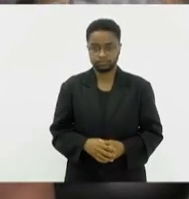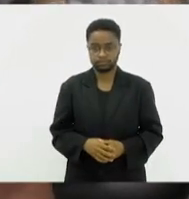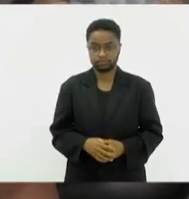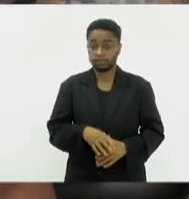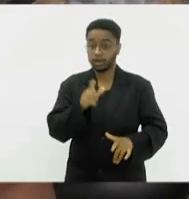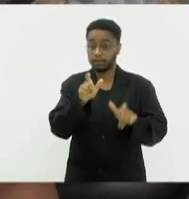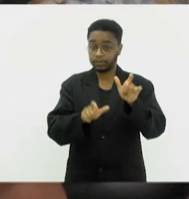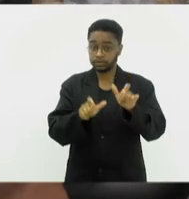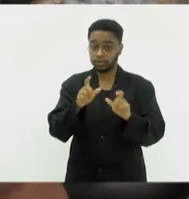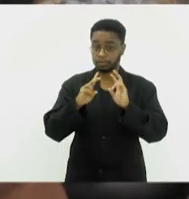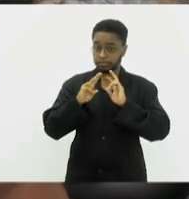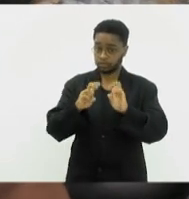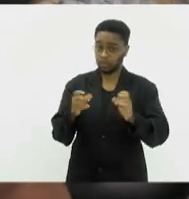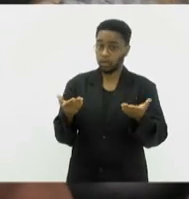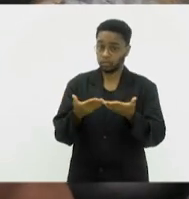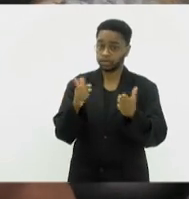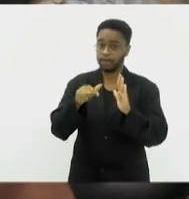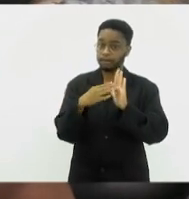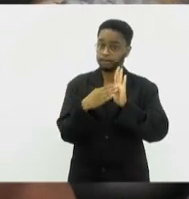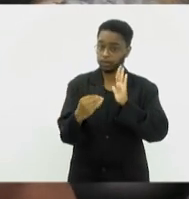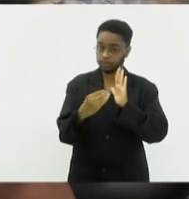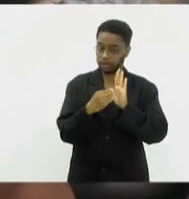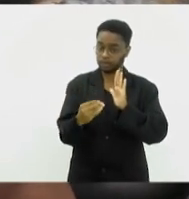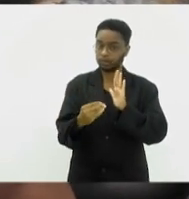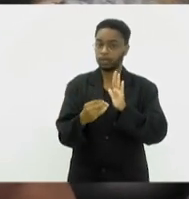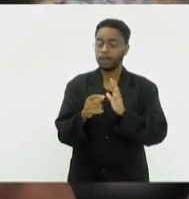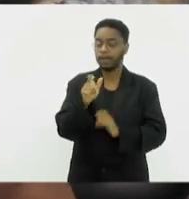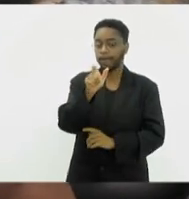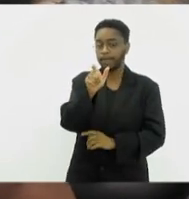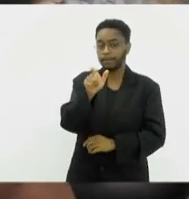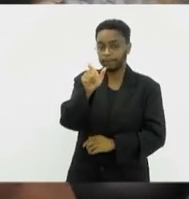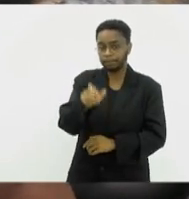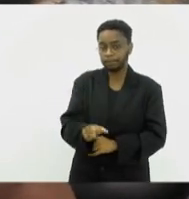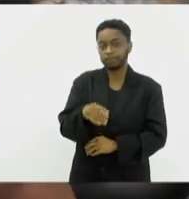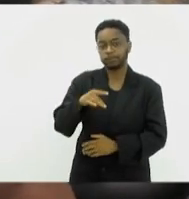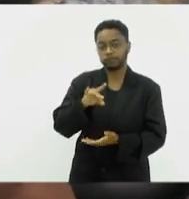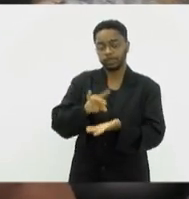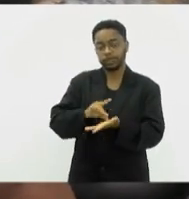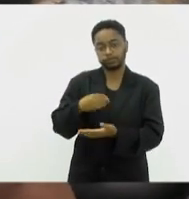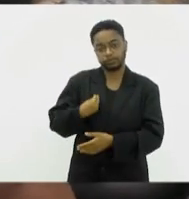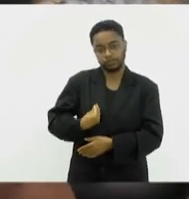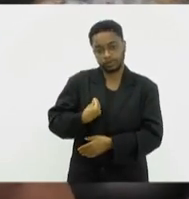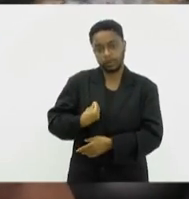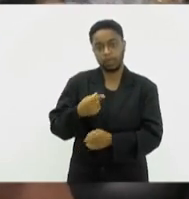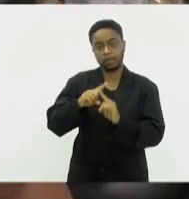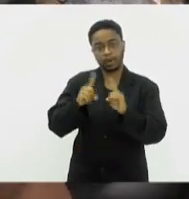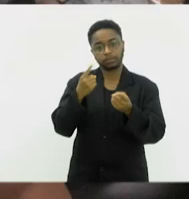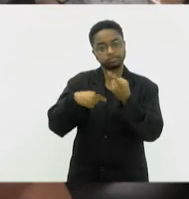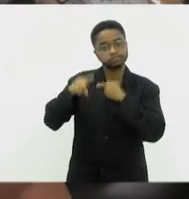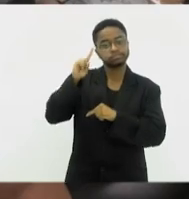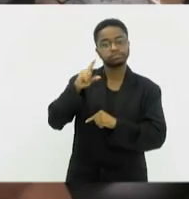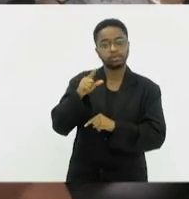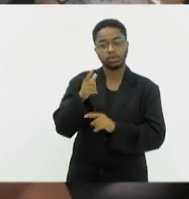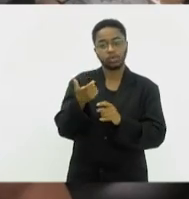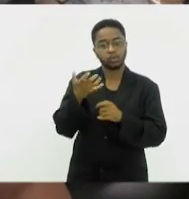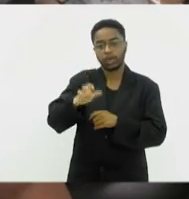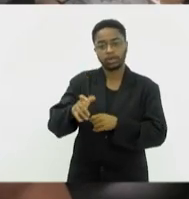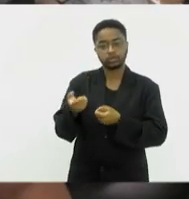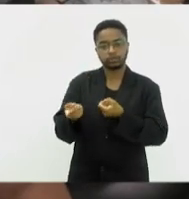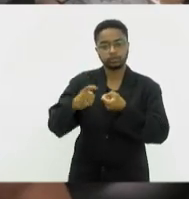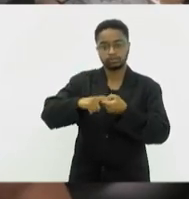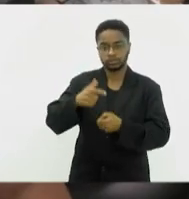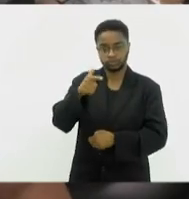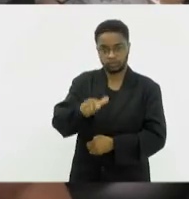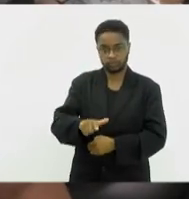me têm hoje como inspiração de alguém que, de fato, vivenciou e deu a volta por cima e não queria novamente